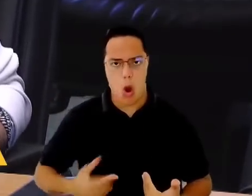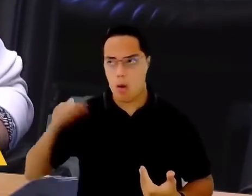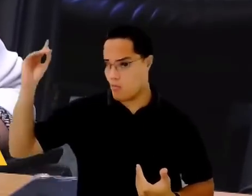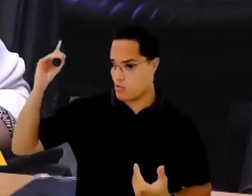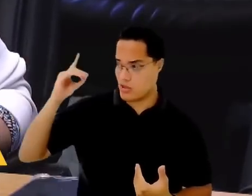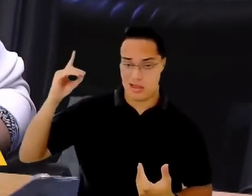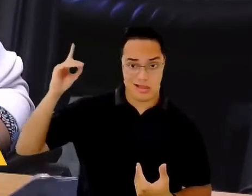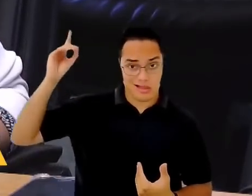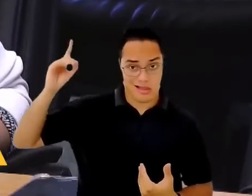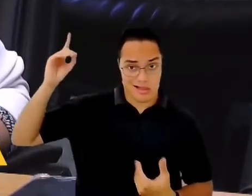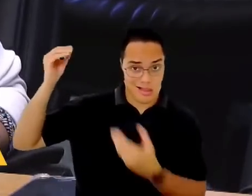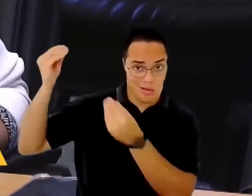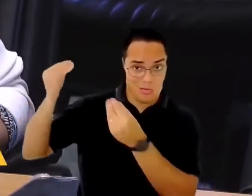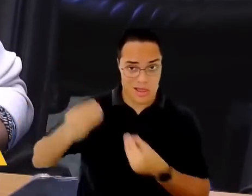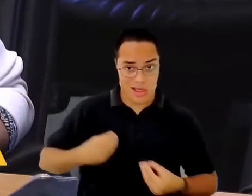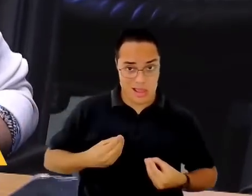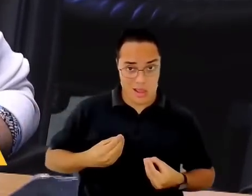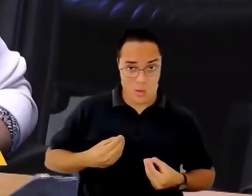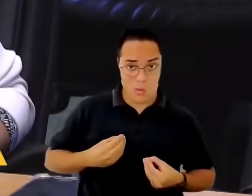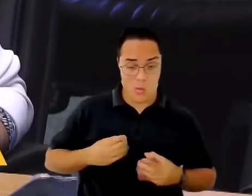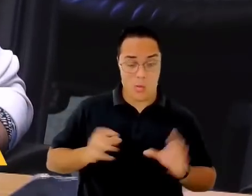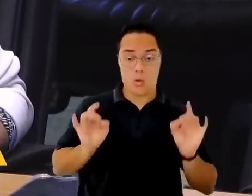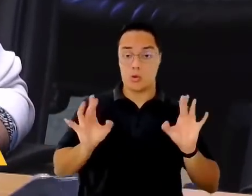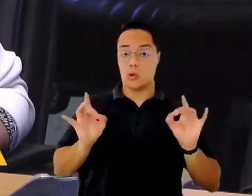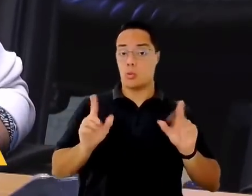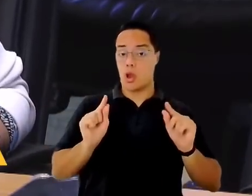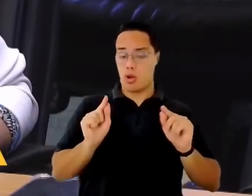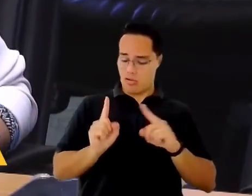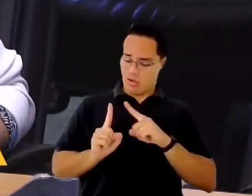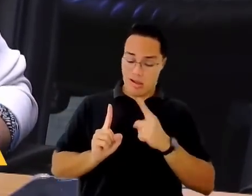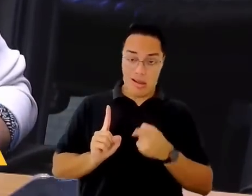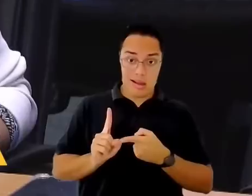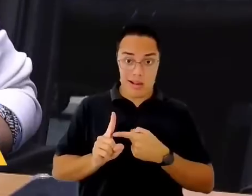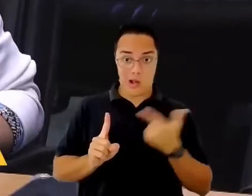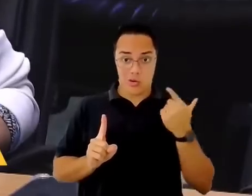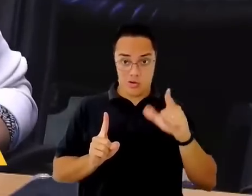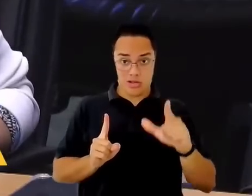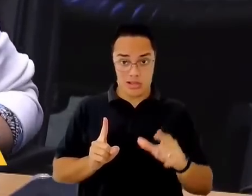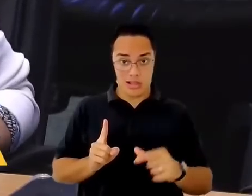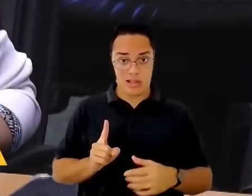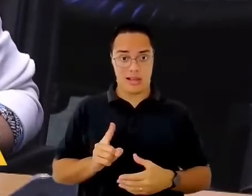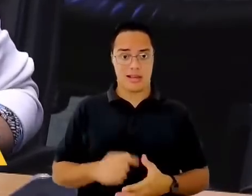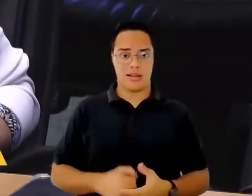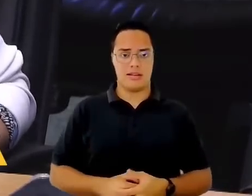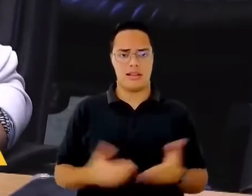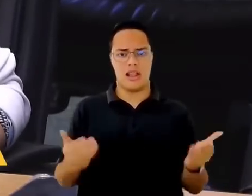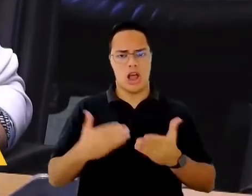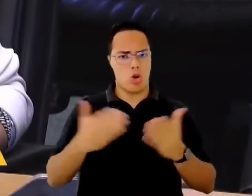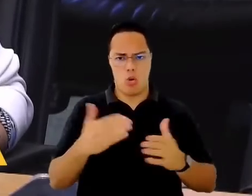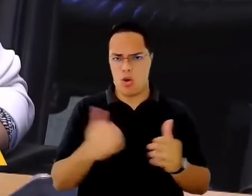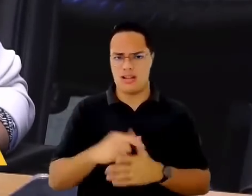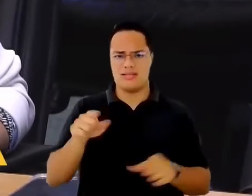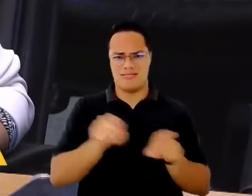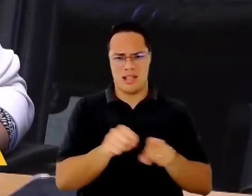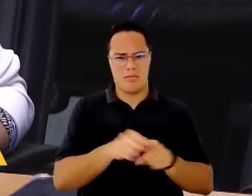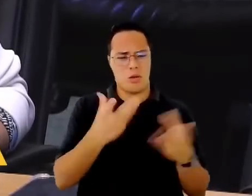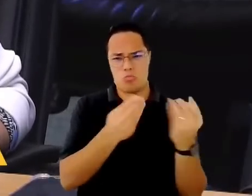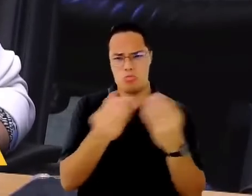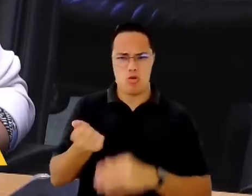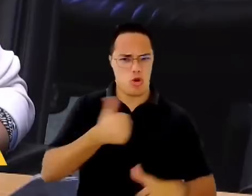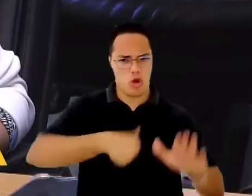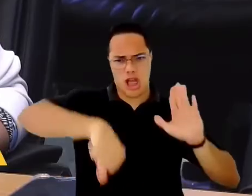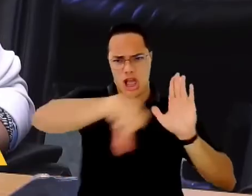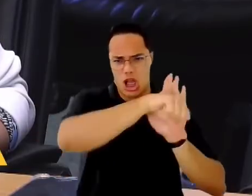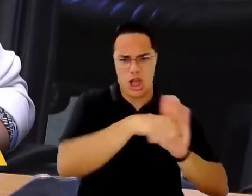de gerar isso trazendo uma sexualização para as mulheres e hoje cada vez mais aumentando os crimes de feminicídio